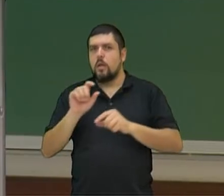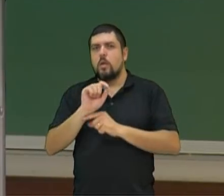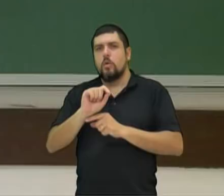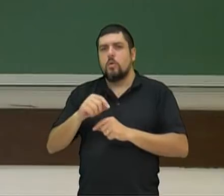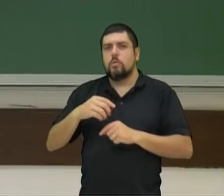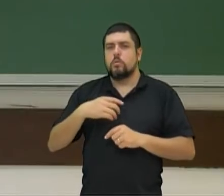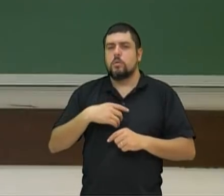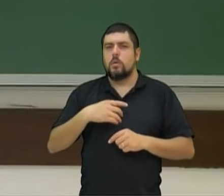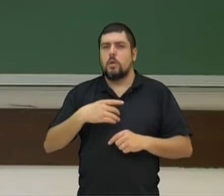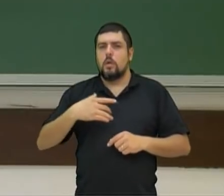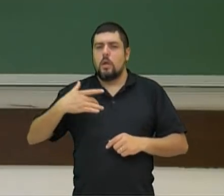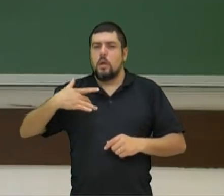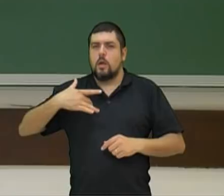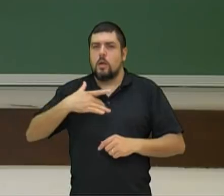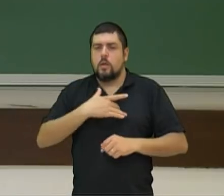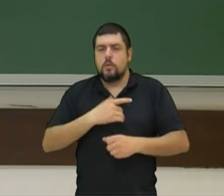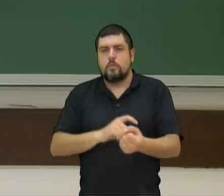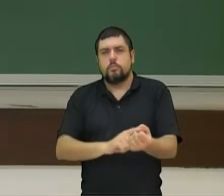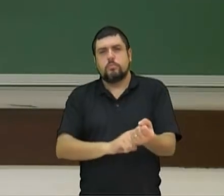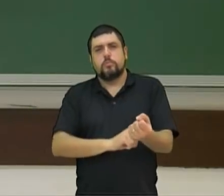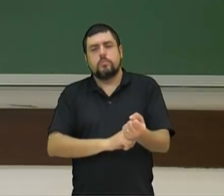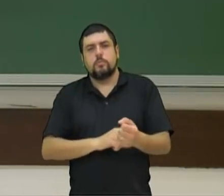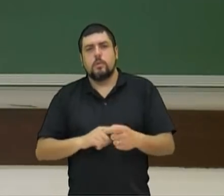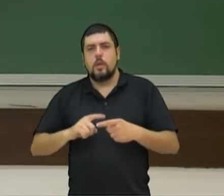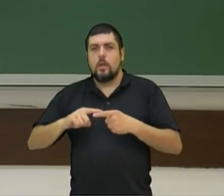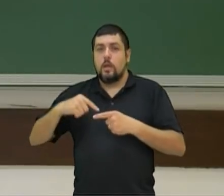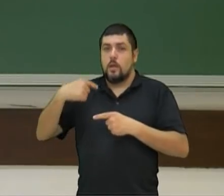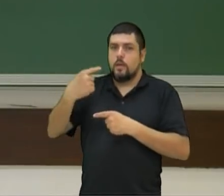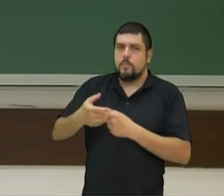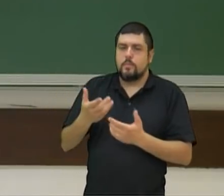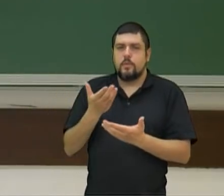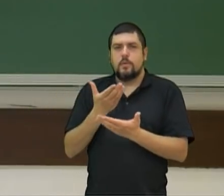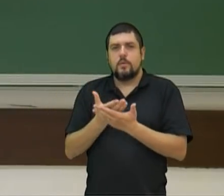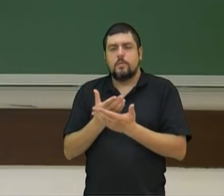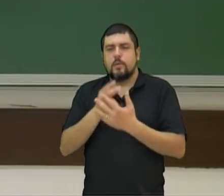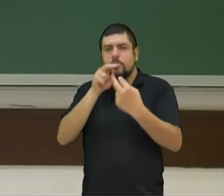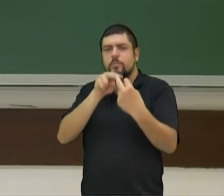sistema nervoso e eu me encontro com vocês na nossa próxima aula, na